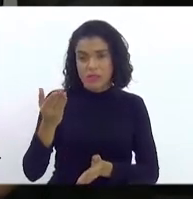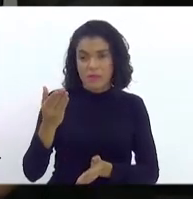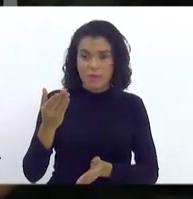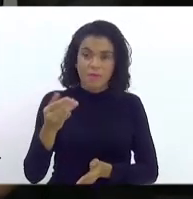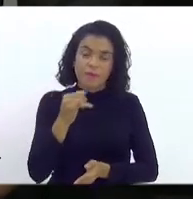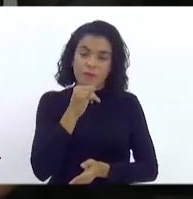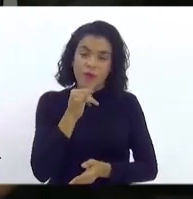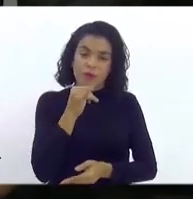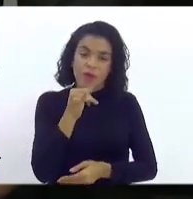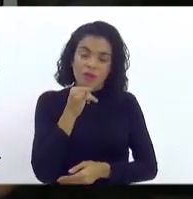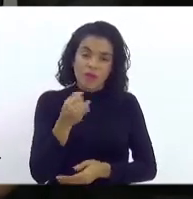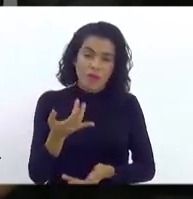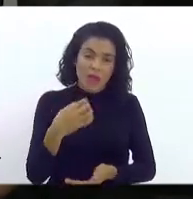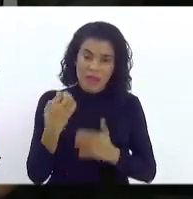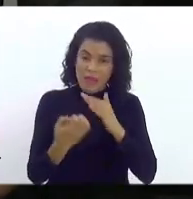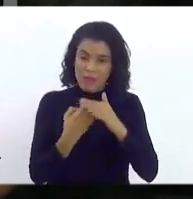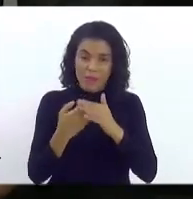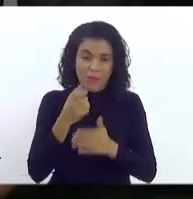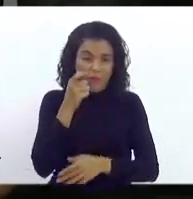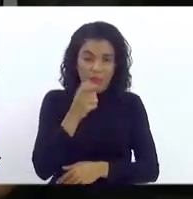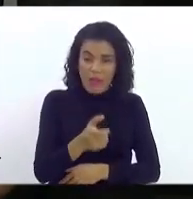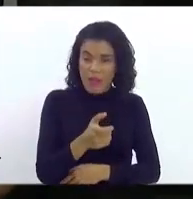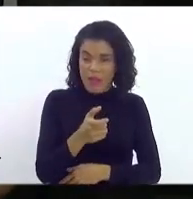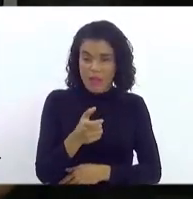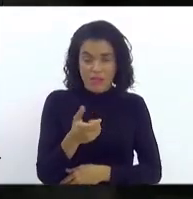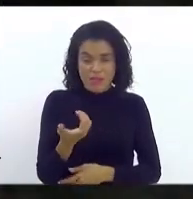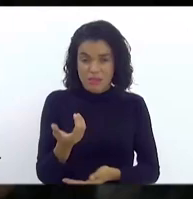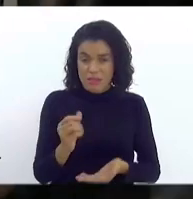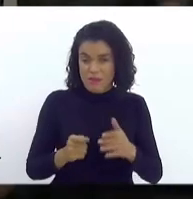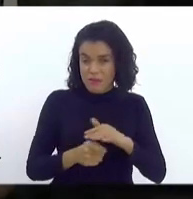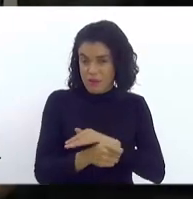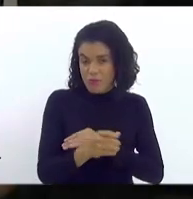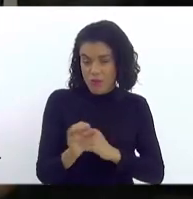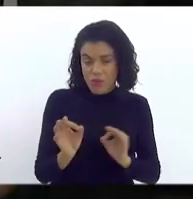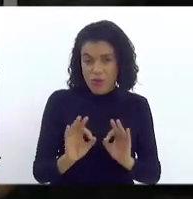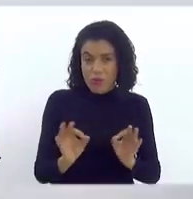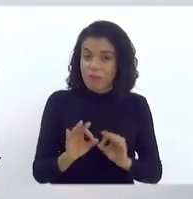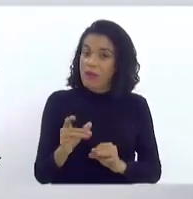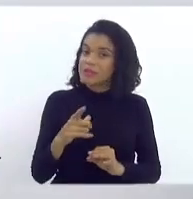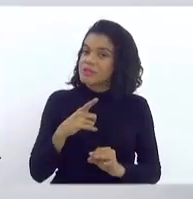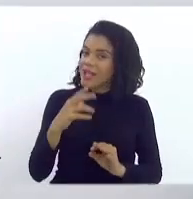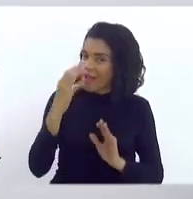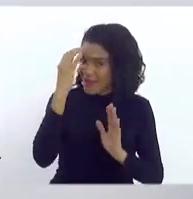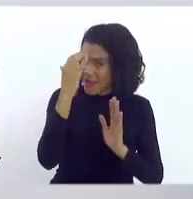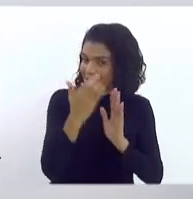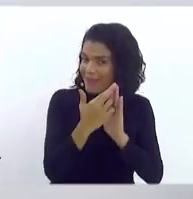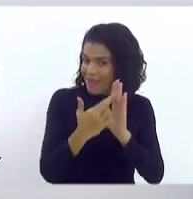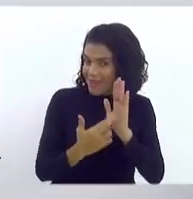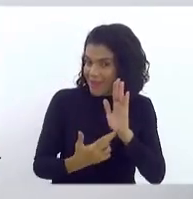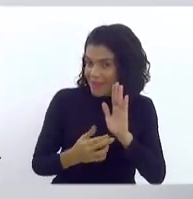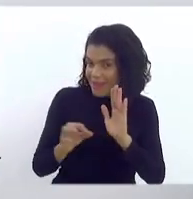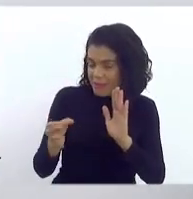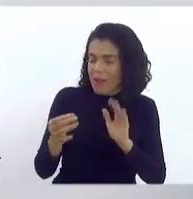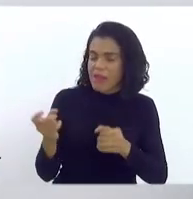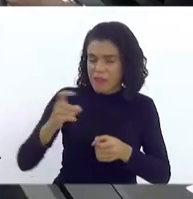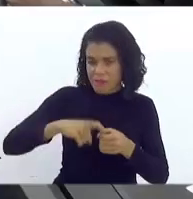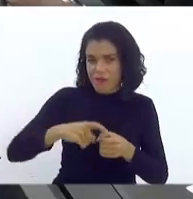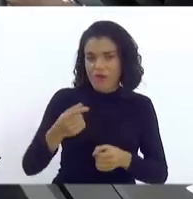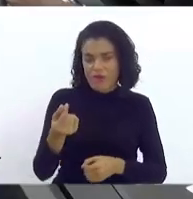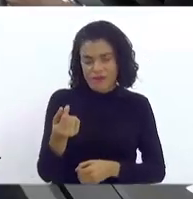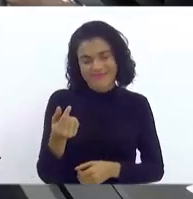no ciclo seguinte. Então, a empresa não tem interesse de não realizar investimento. Quando a atividade regulatória é eficiente. Mas ela devolve. É